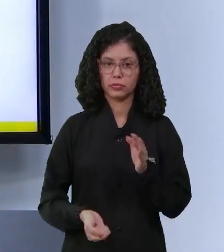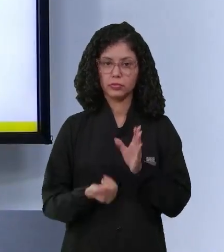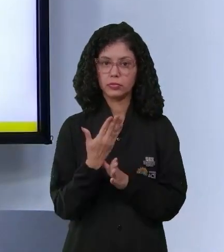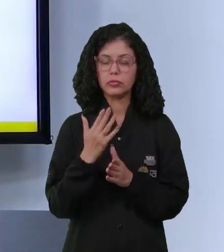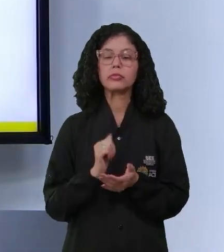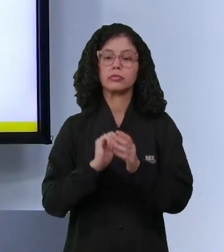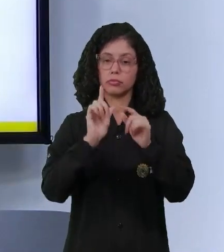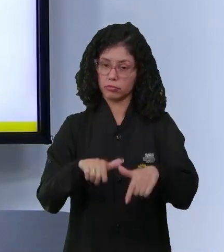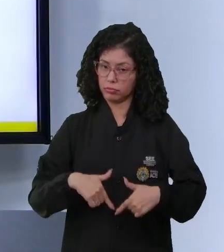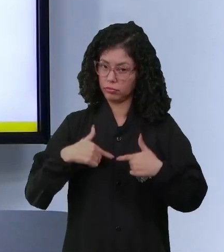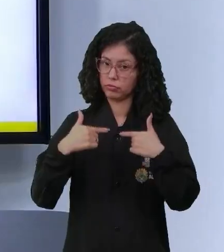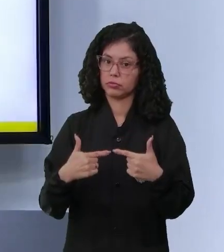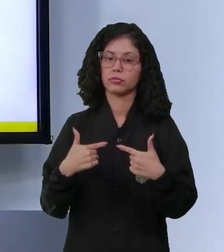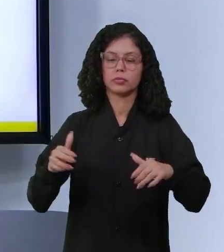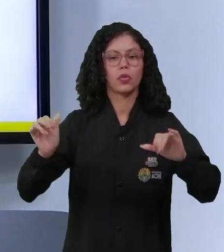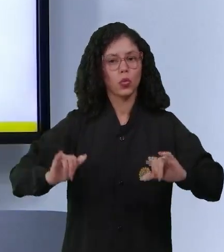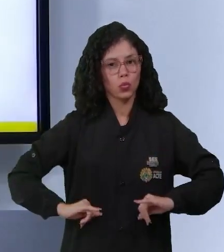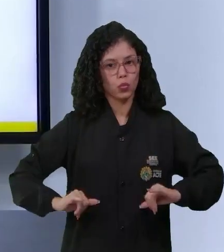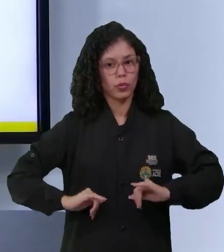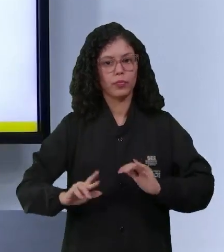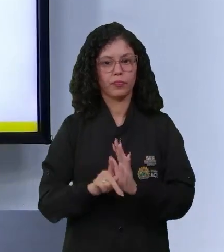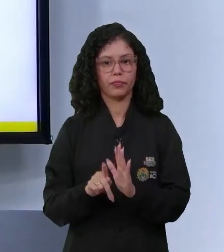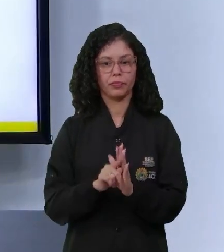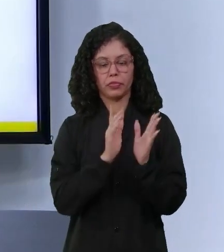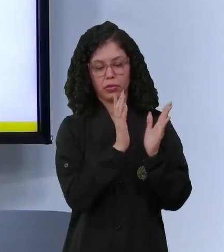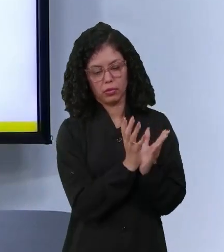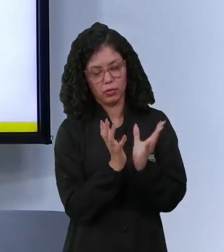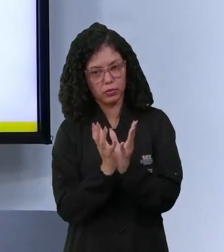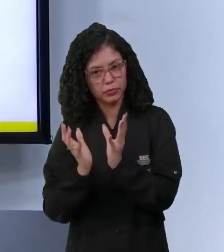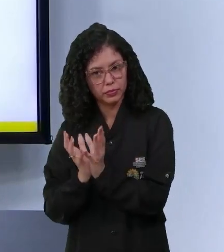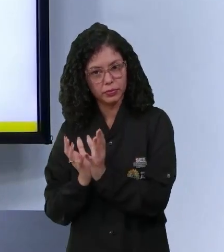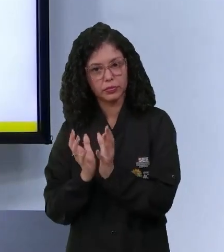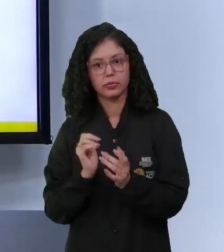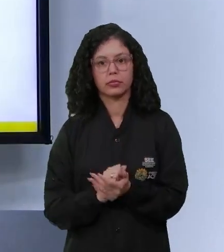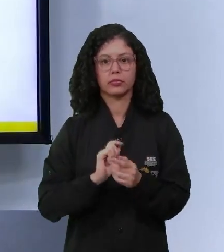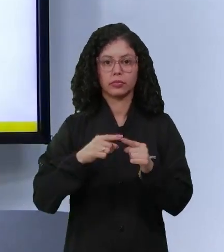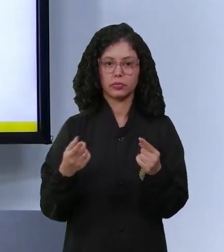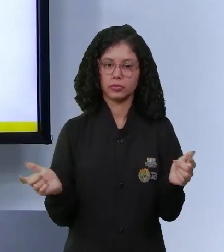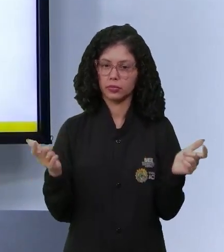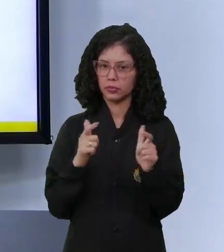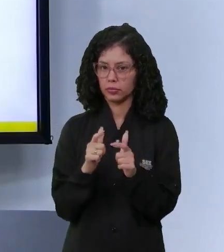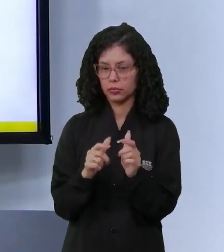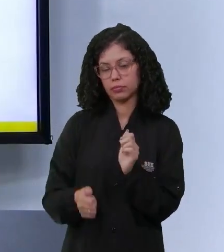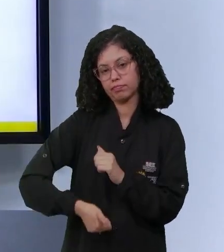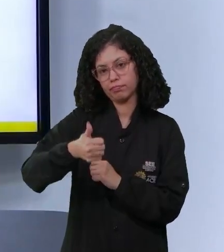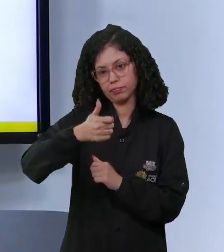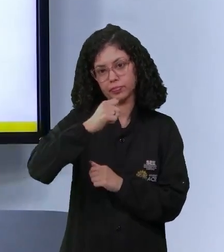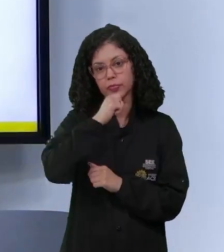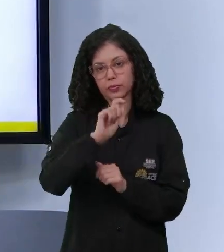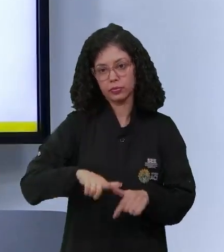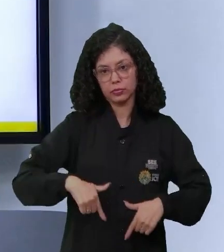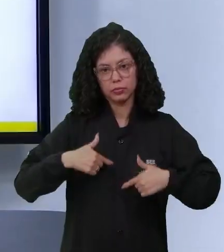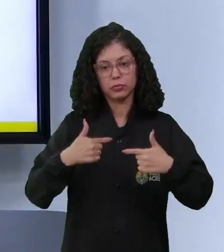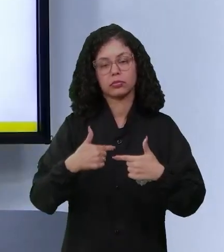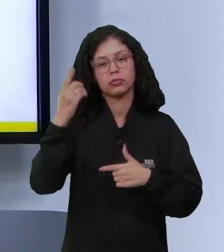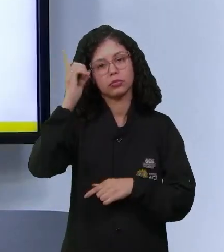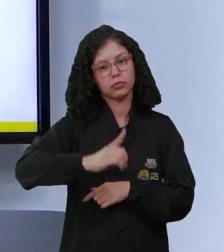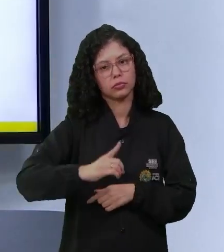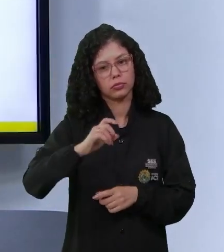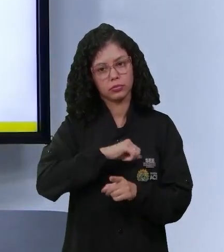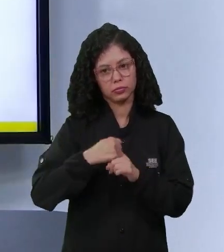de luta e sofrimento, de classes menos favorecidas lutando por